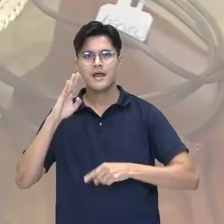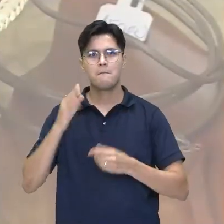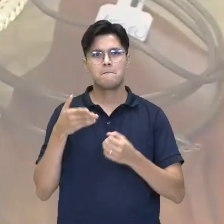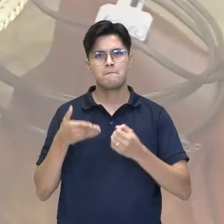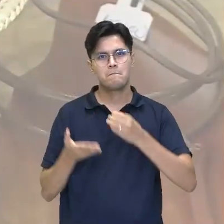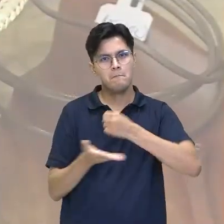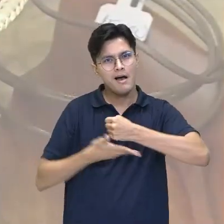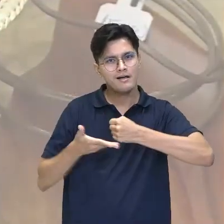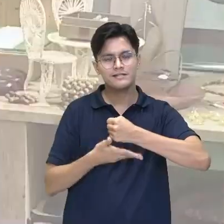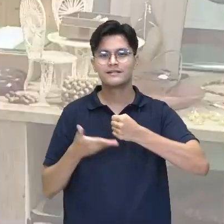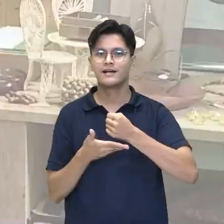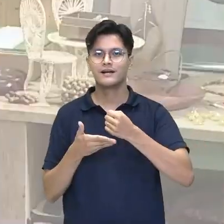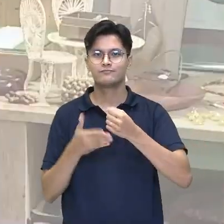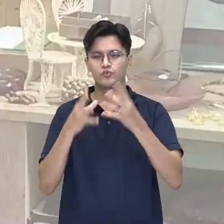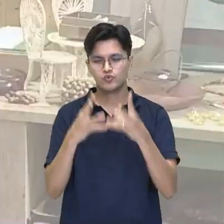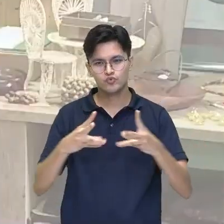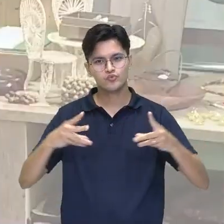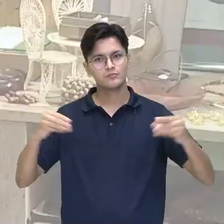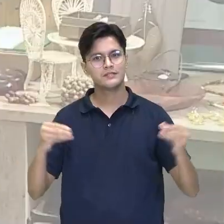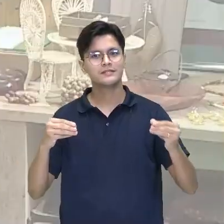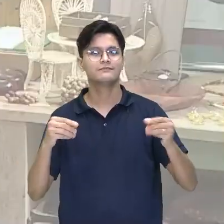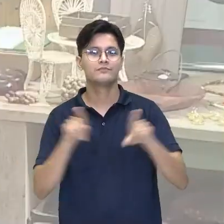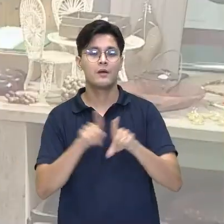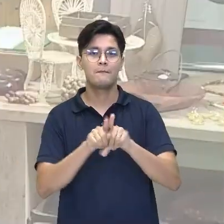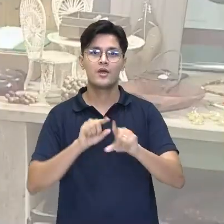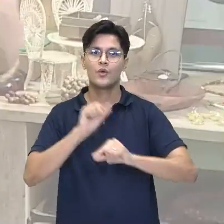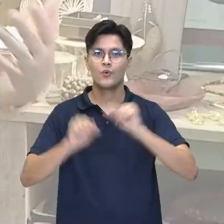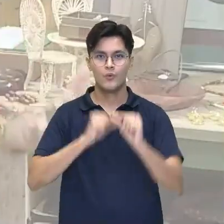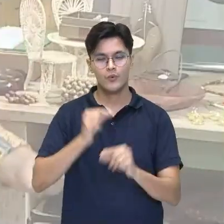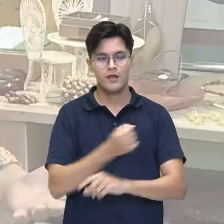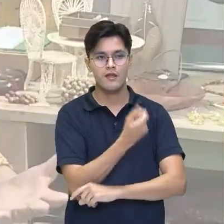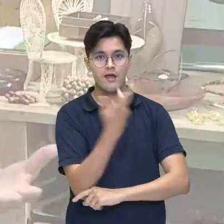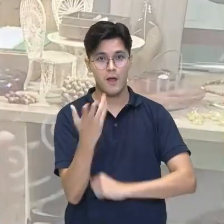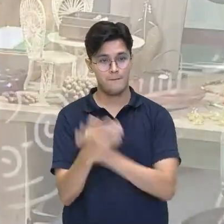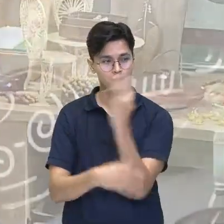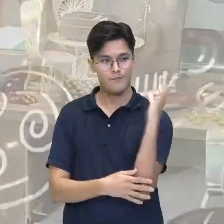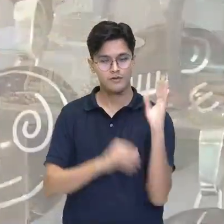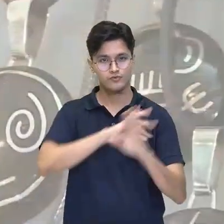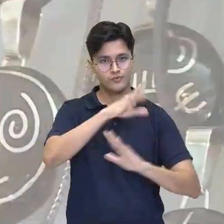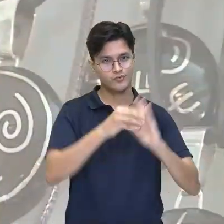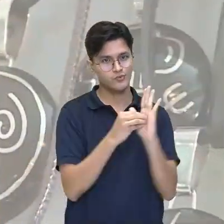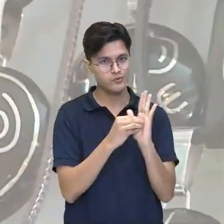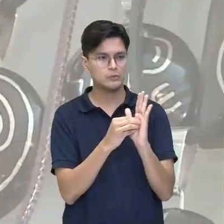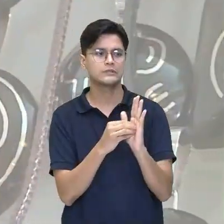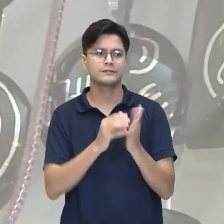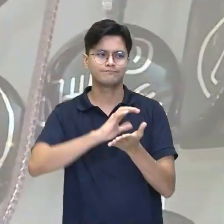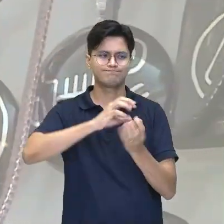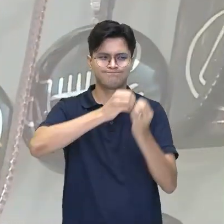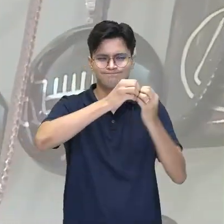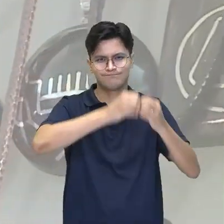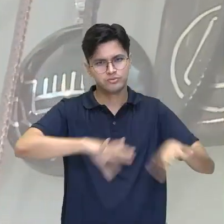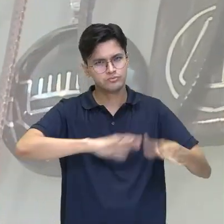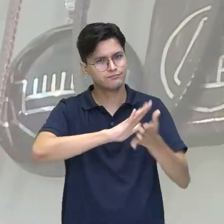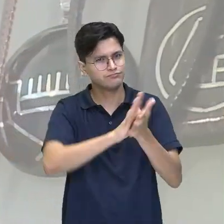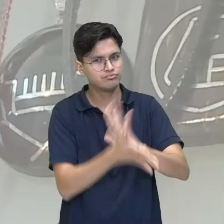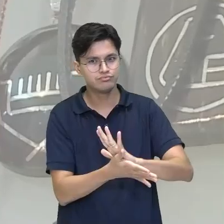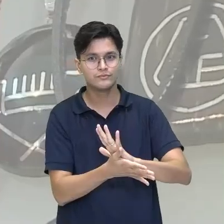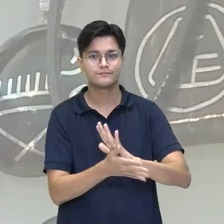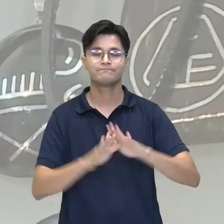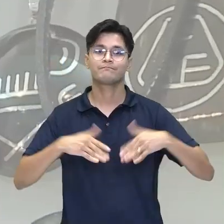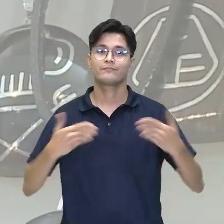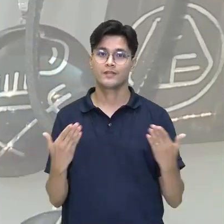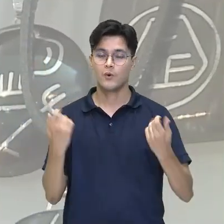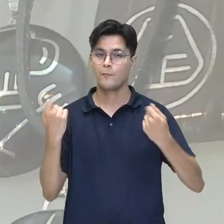vai fazer com que a Amazônia ela fique devastada, né? Então, a preocupação maior é sempre